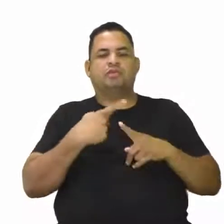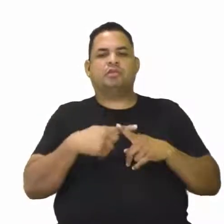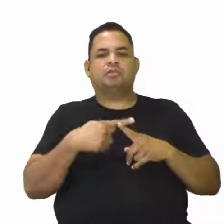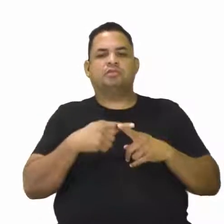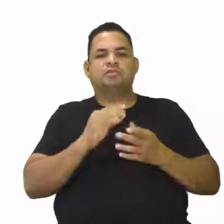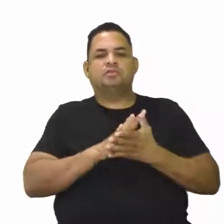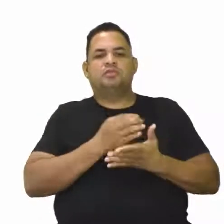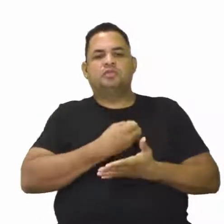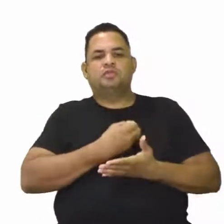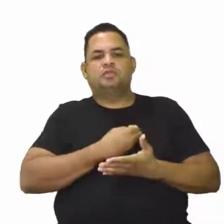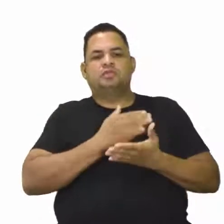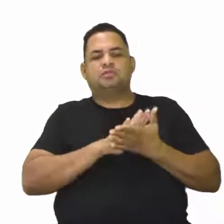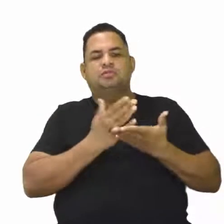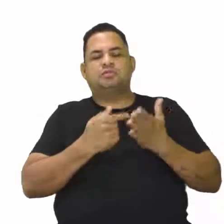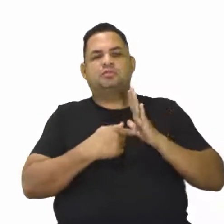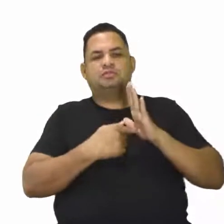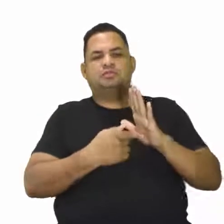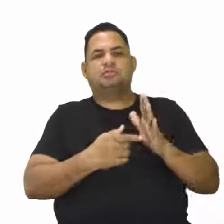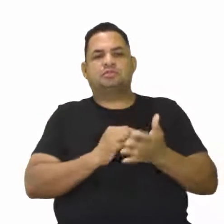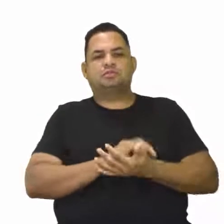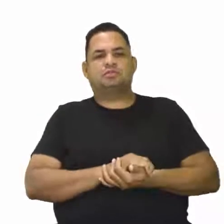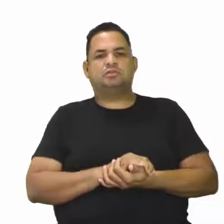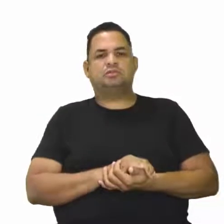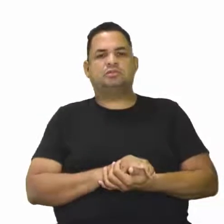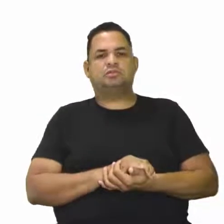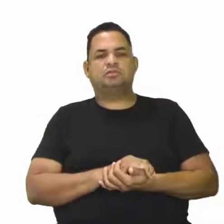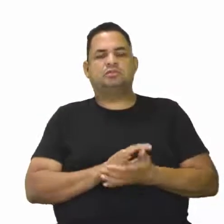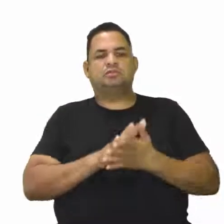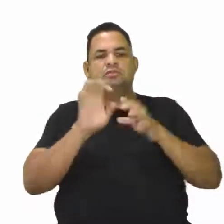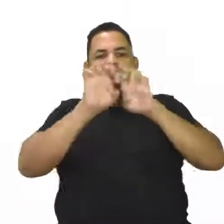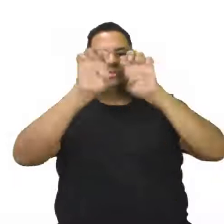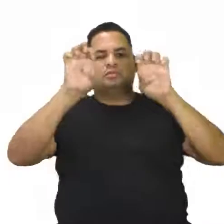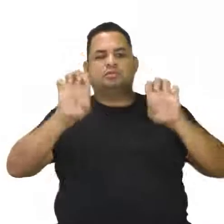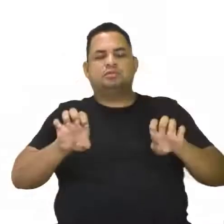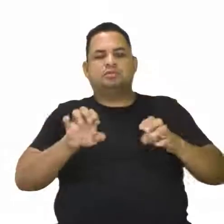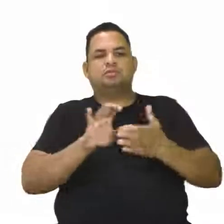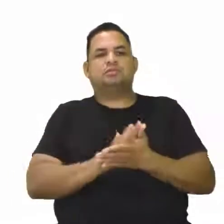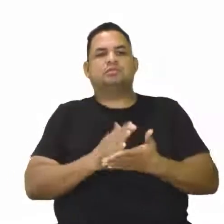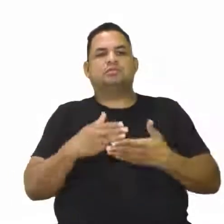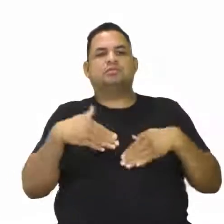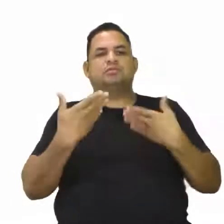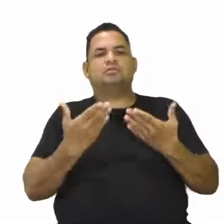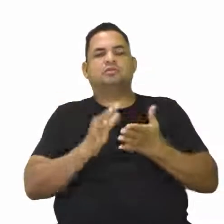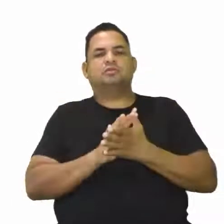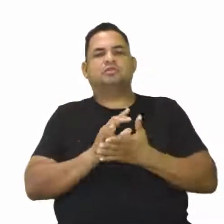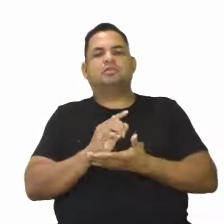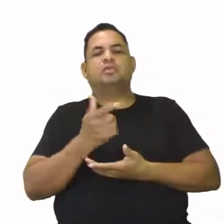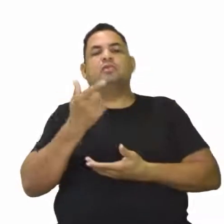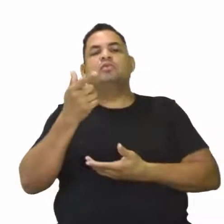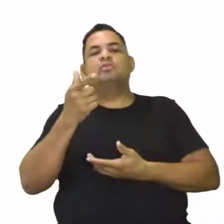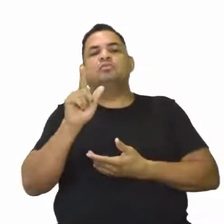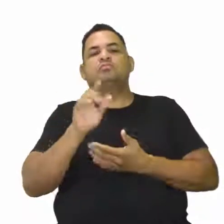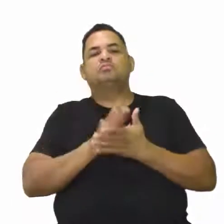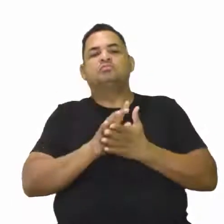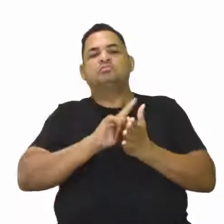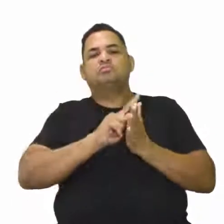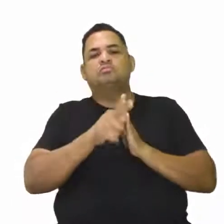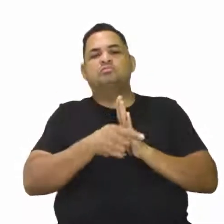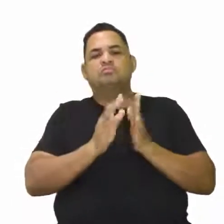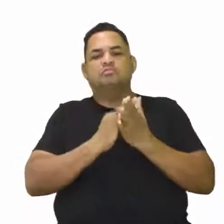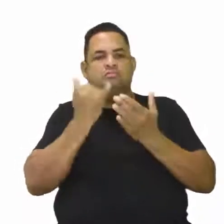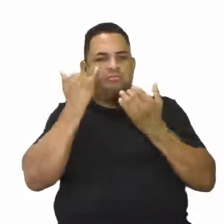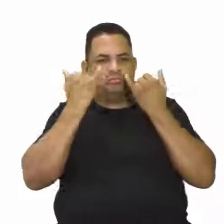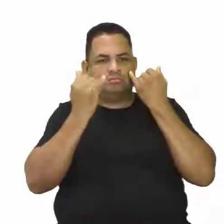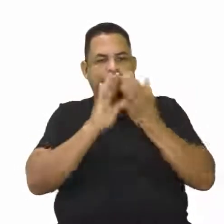causa dos dados que ele vai trazer. Sua estrutura. Tal como em outros gêneros, o texto